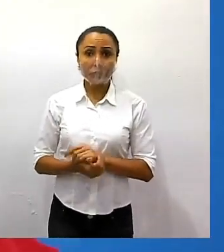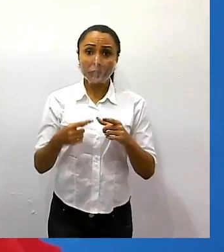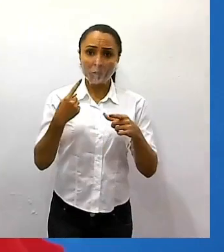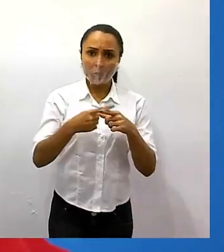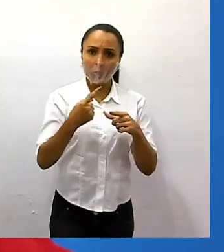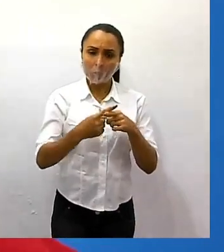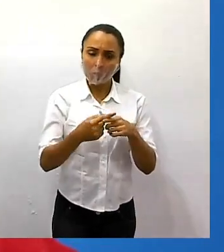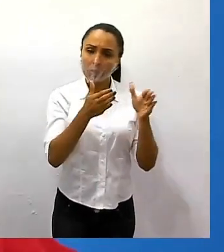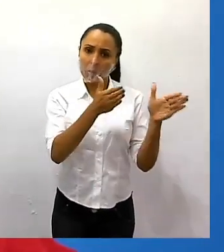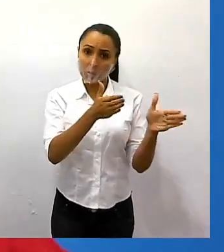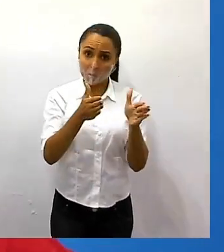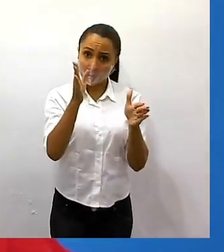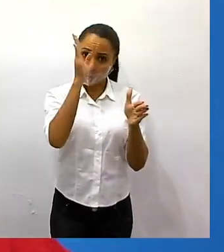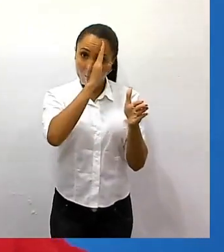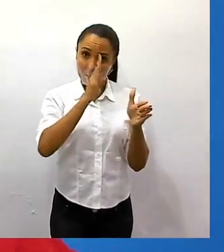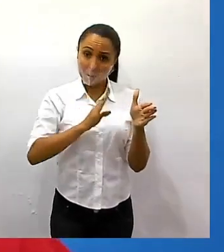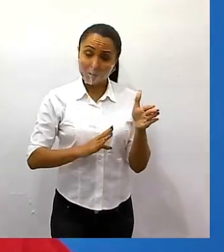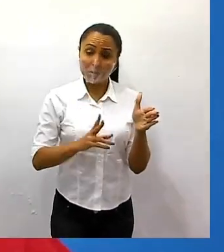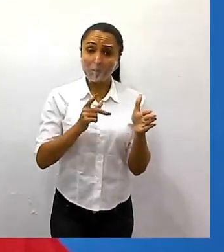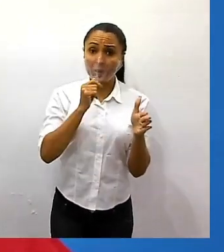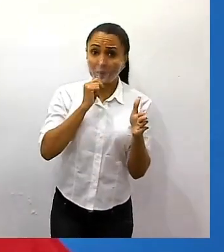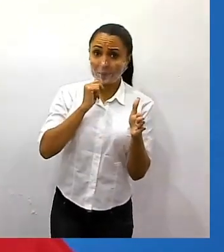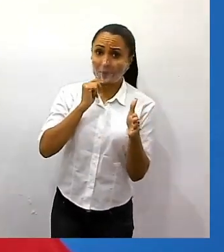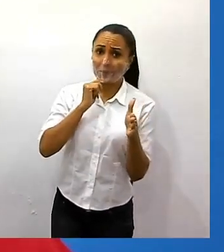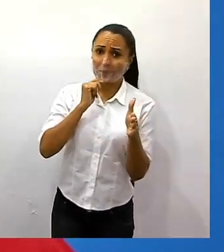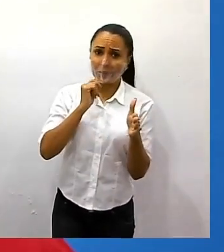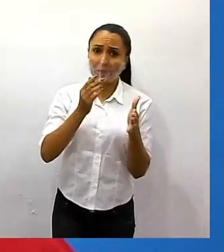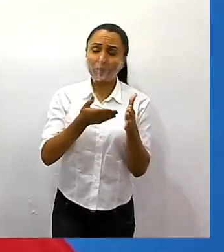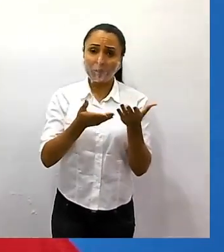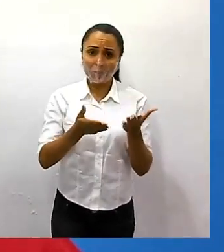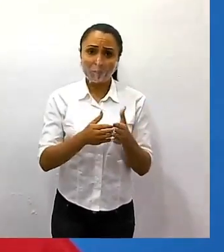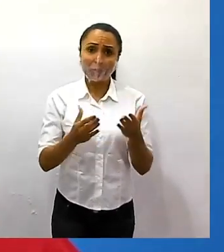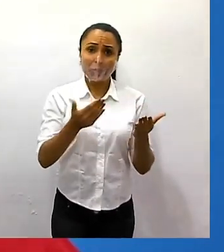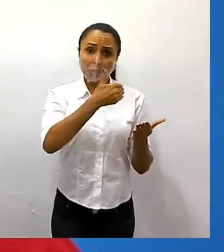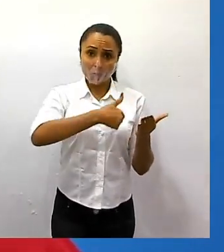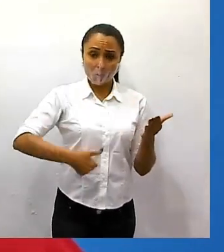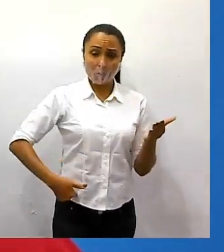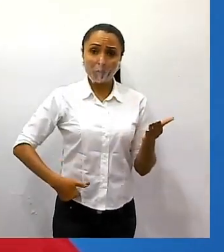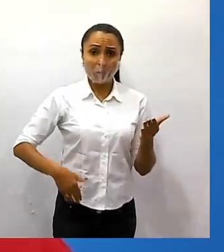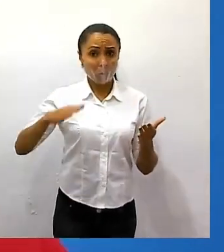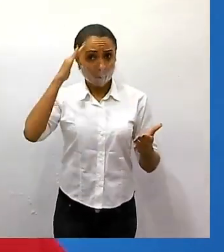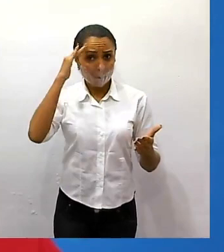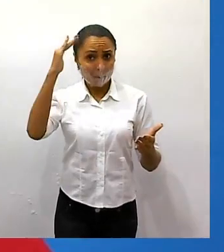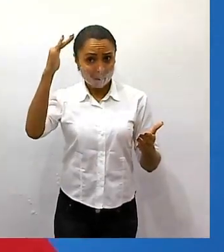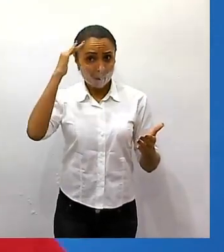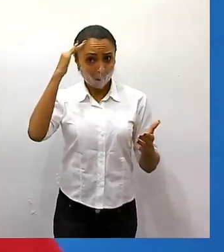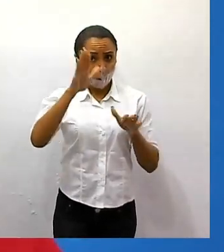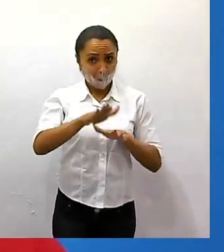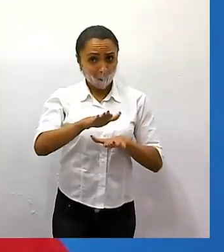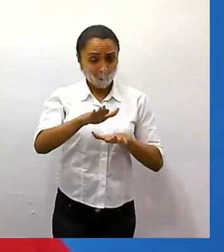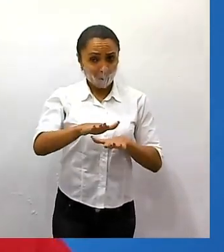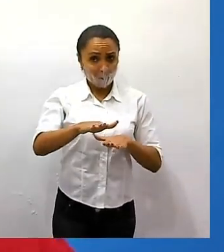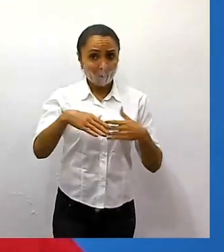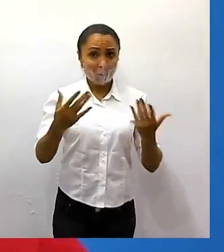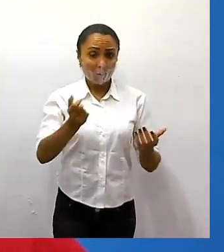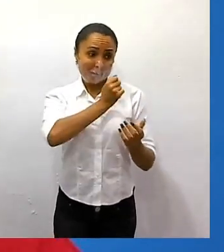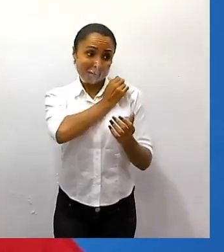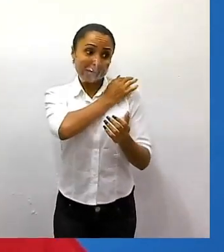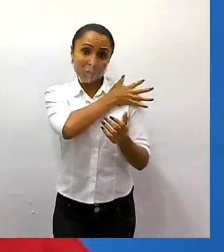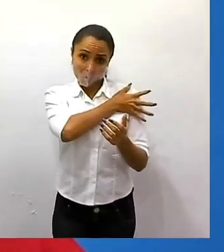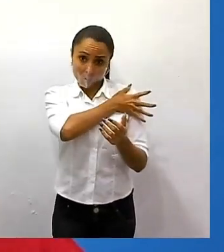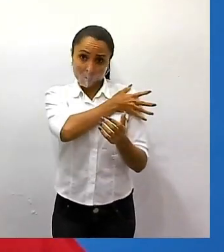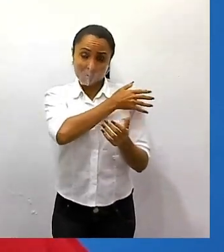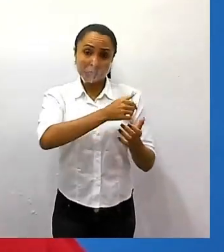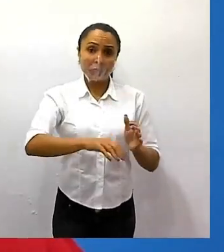nessa época, o Brasil ainda estava sob o regime de um governo militar, o que a gente conhece como ditadura.